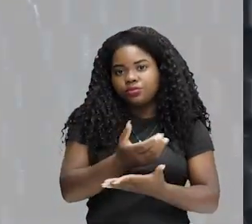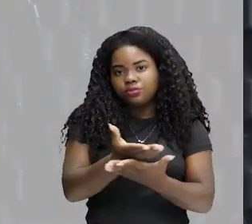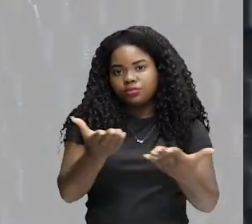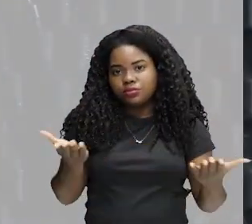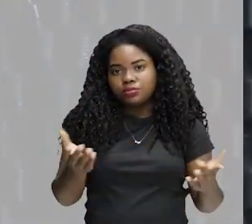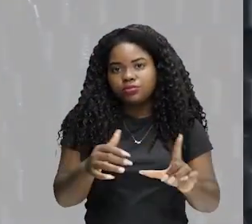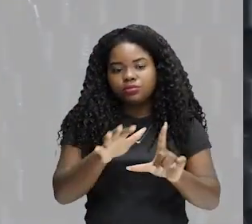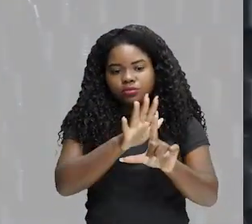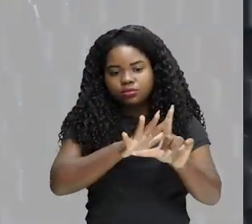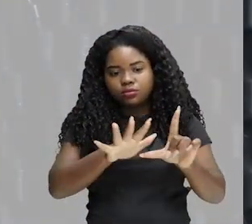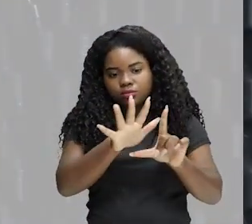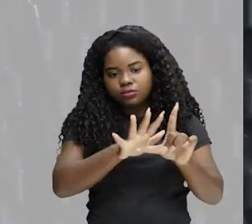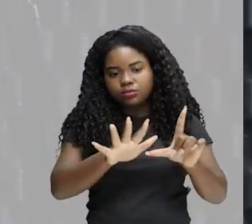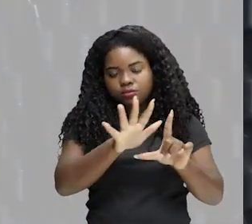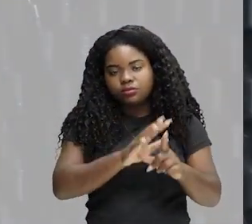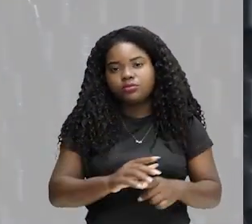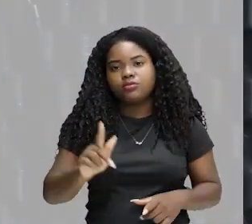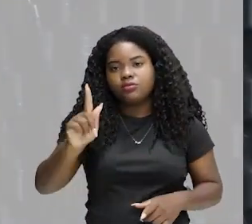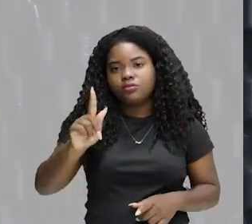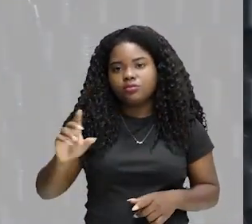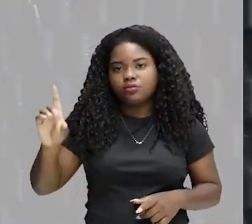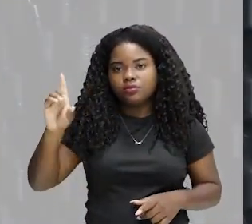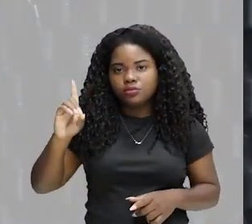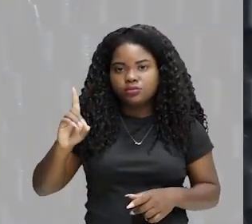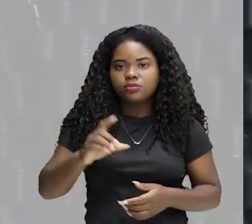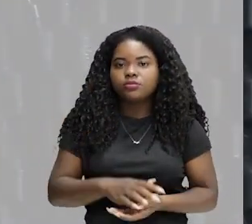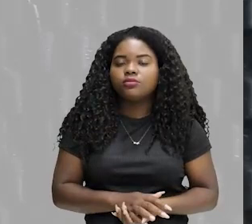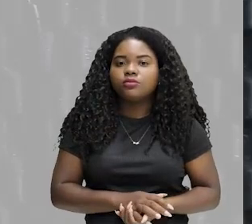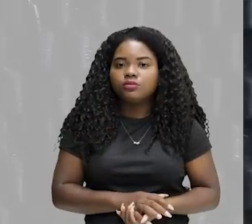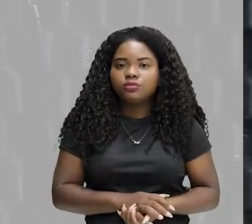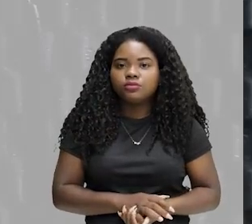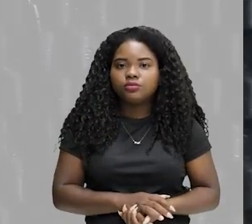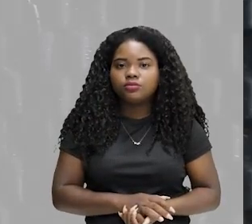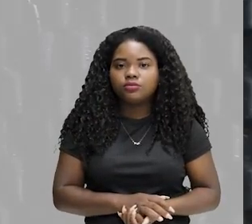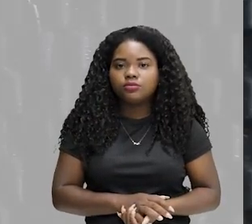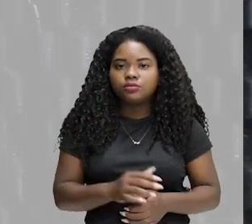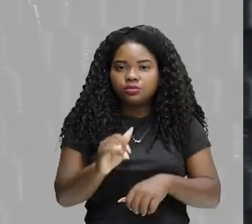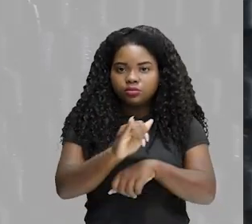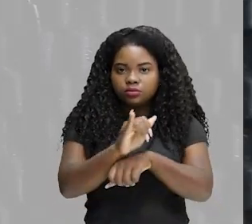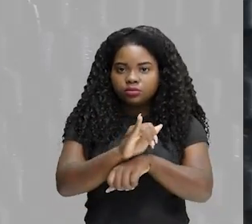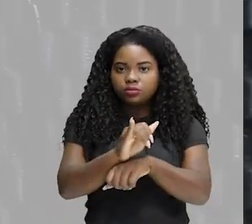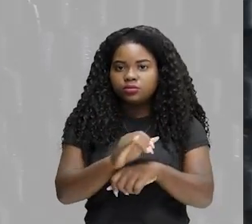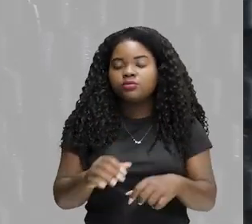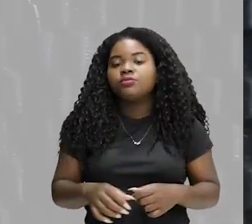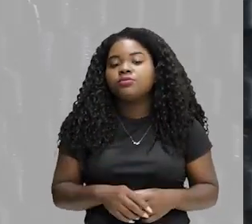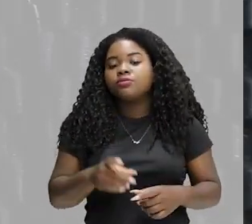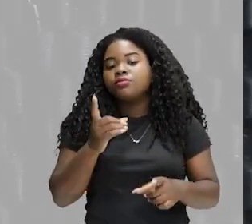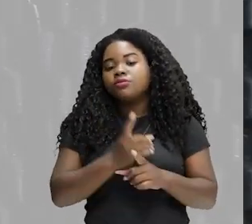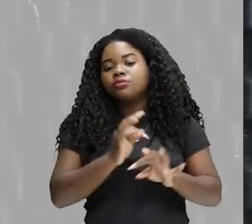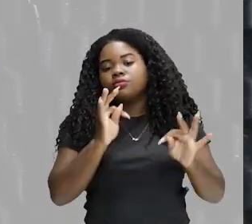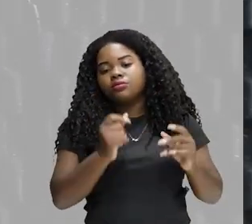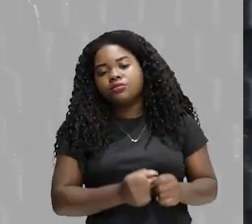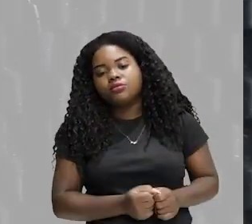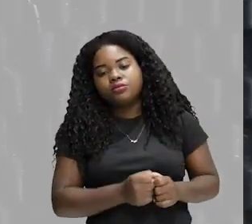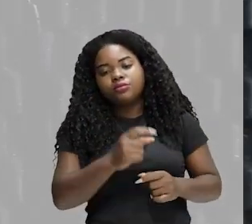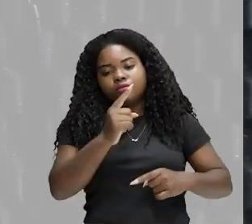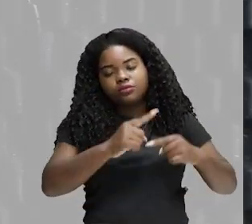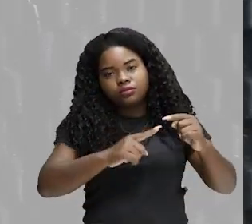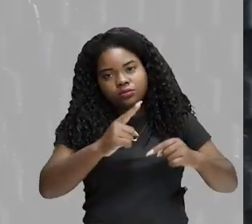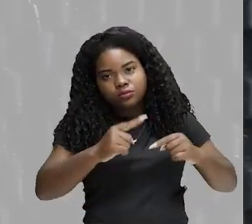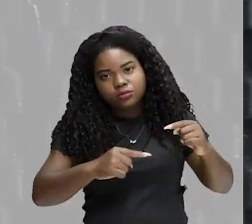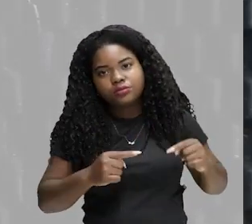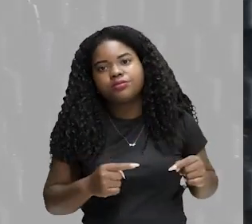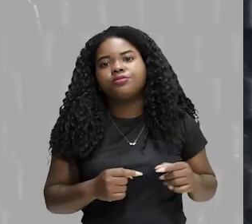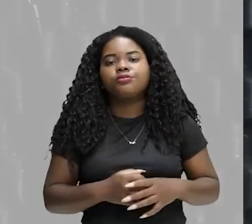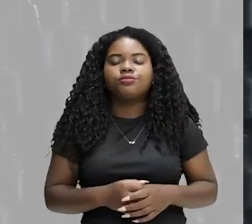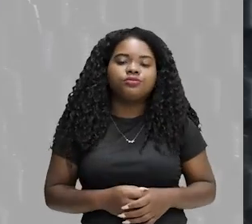na plataforma Gonçalves Dias no nosso canal do YouTube, nosso canal oficial, tá? E lá você vai encontrar todo o nosso estudo